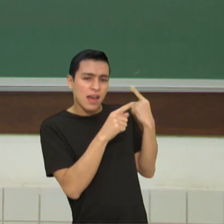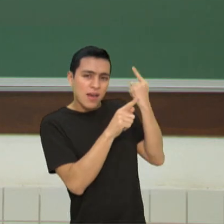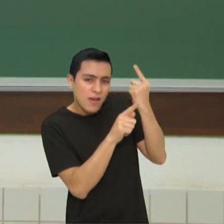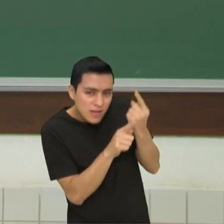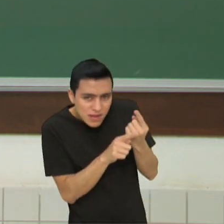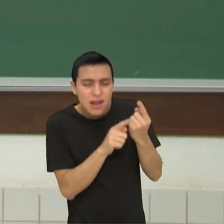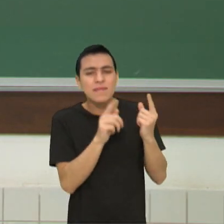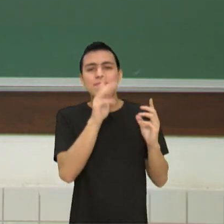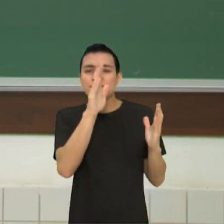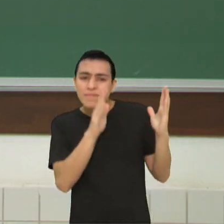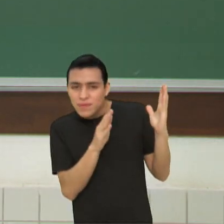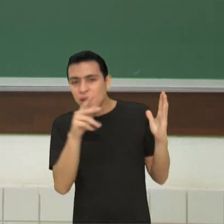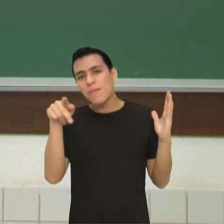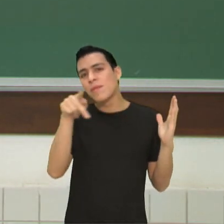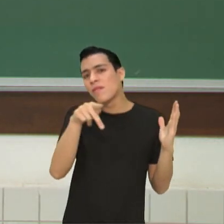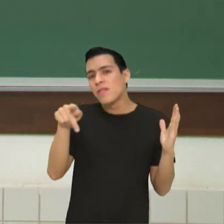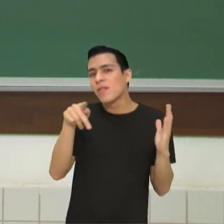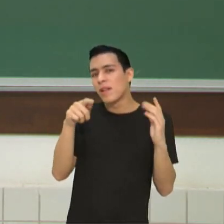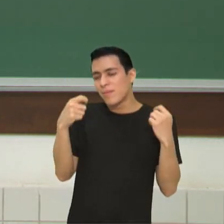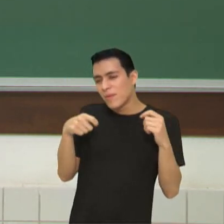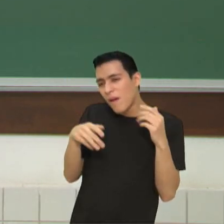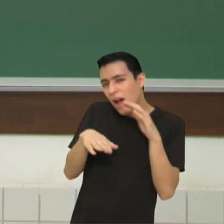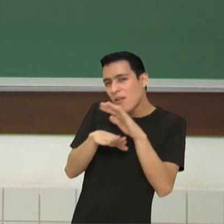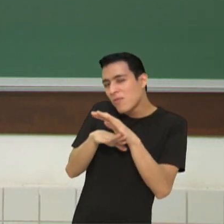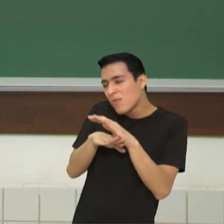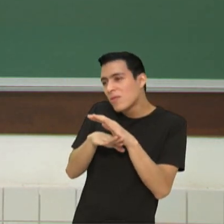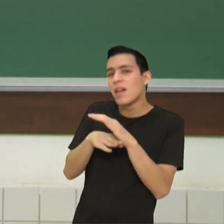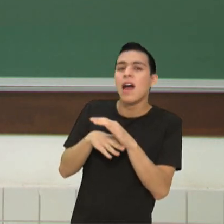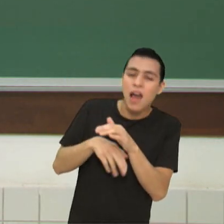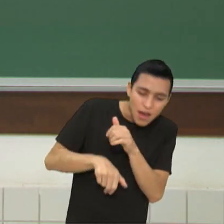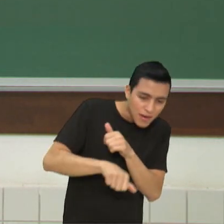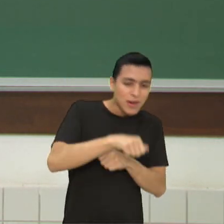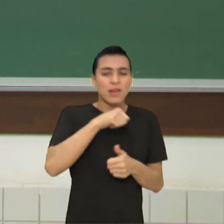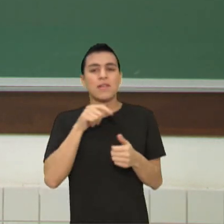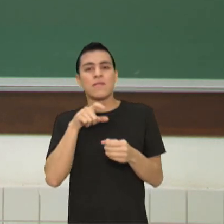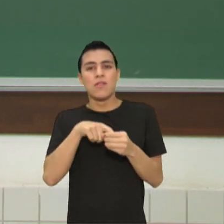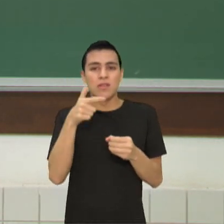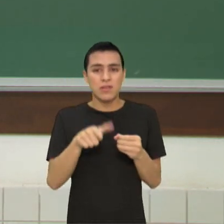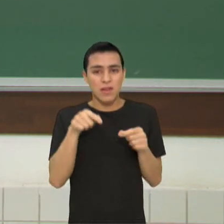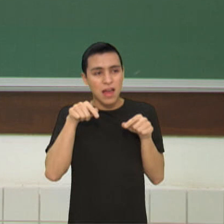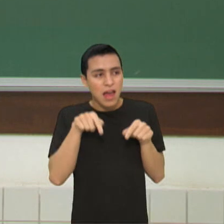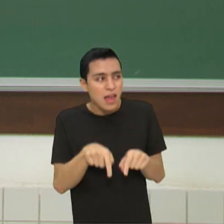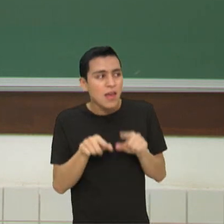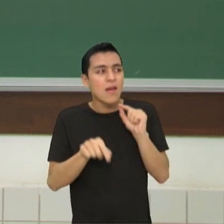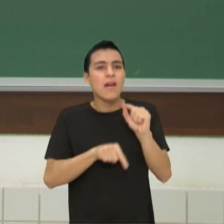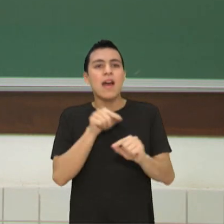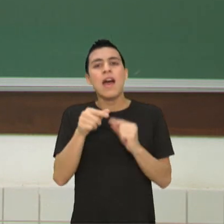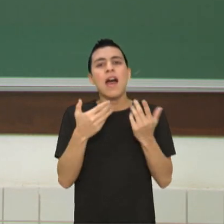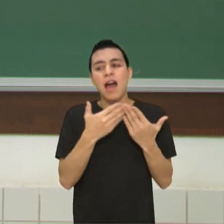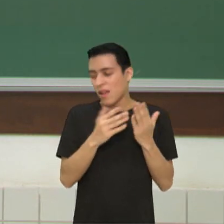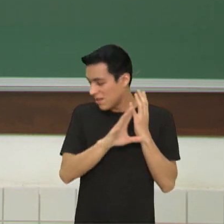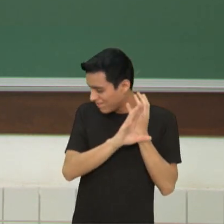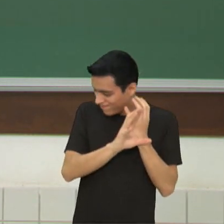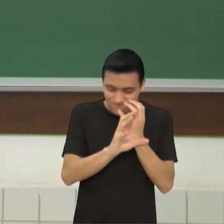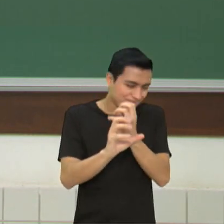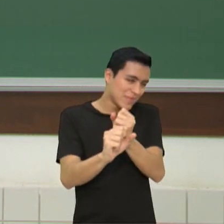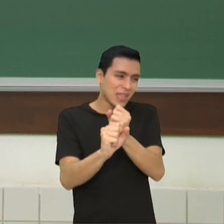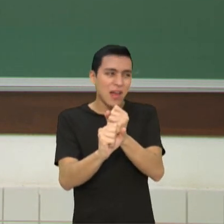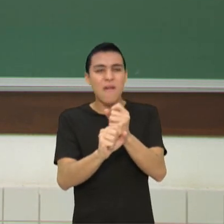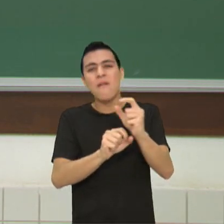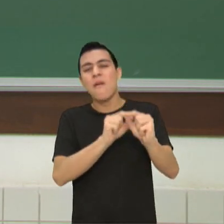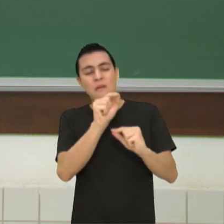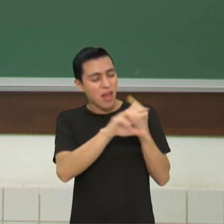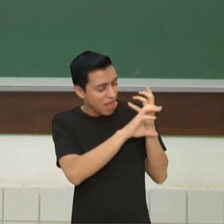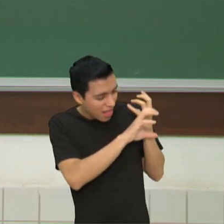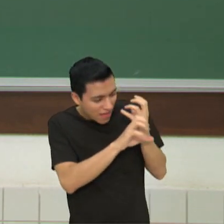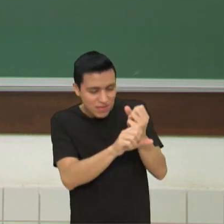uma aula para vocês de revisão. Eu e ela combinamos uma troca para eu trazer um outro ponto de vista, dar